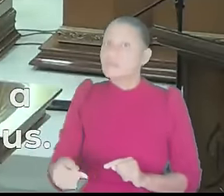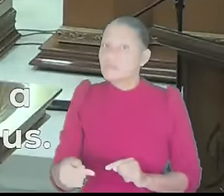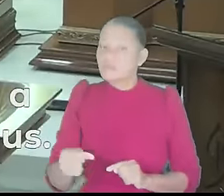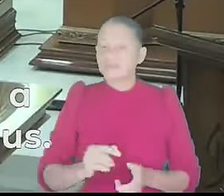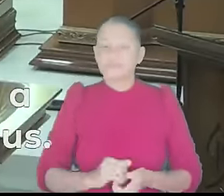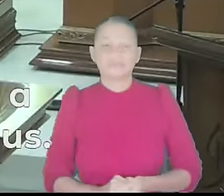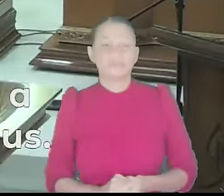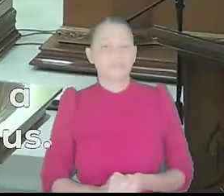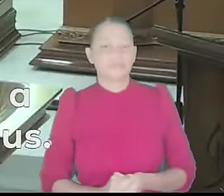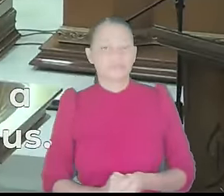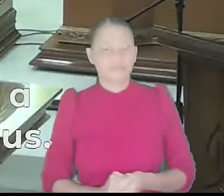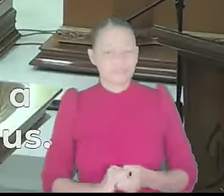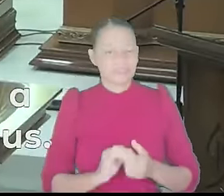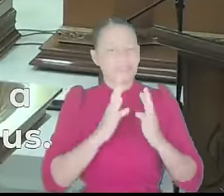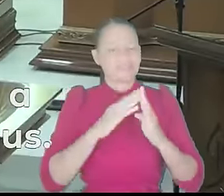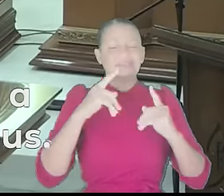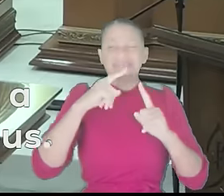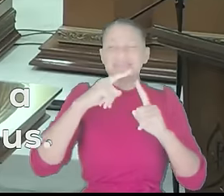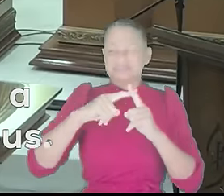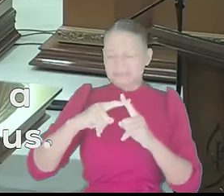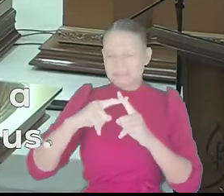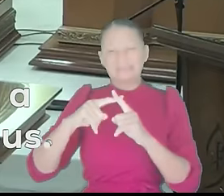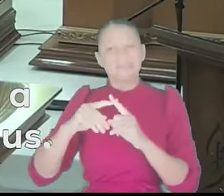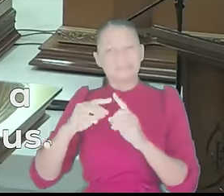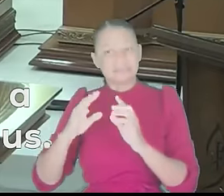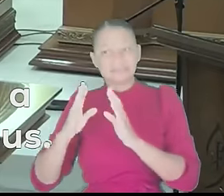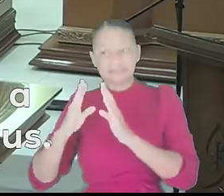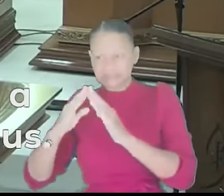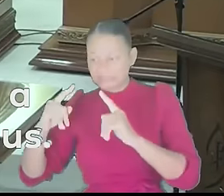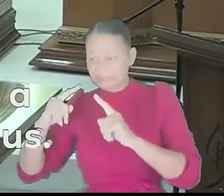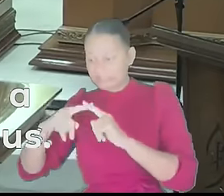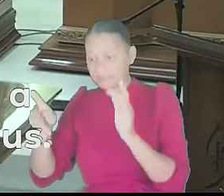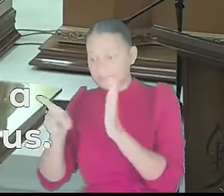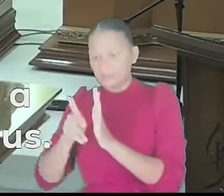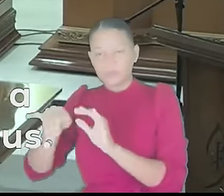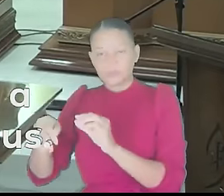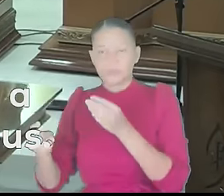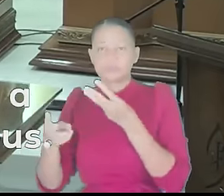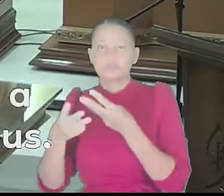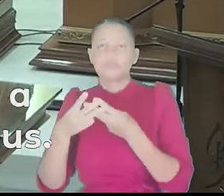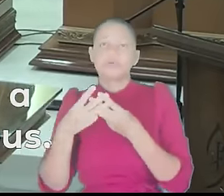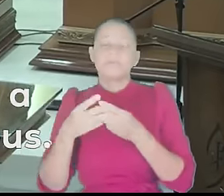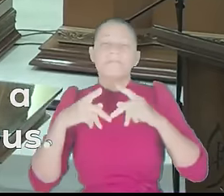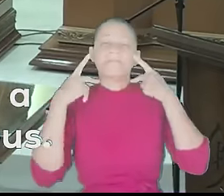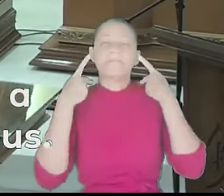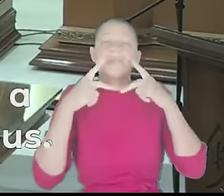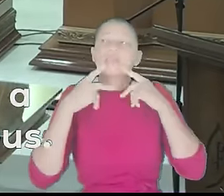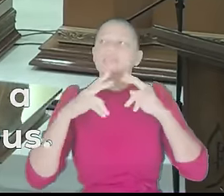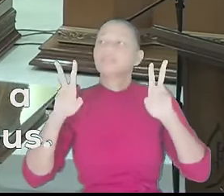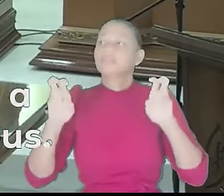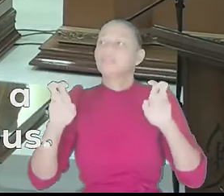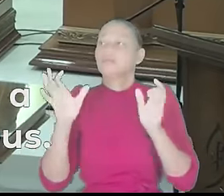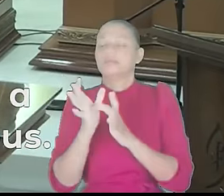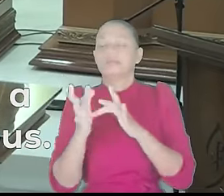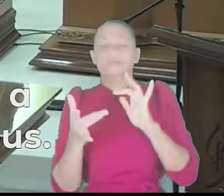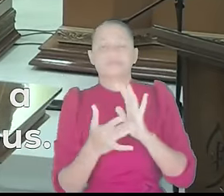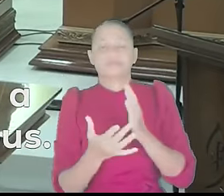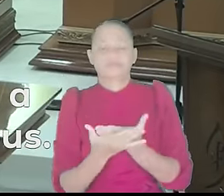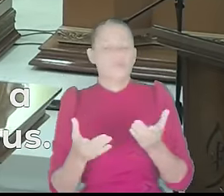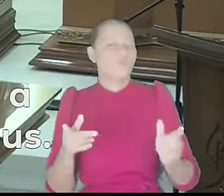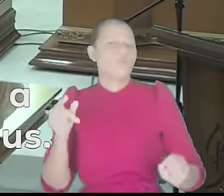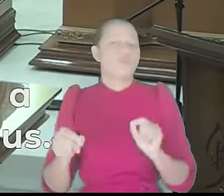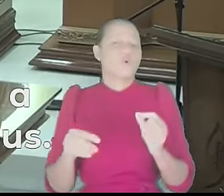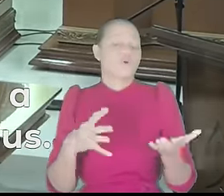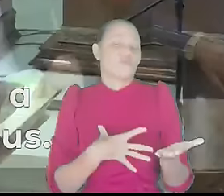nas sinagogas, pregava a Jesus, que este era o Filho de Deus. Isso aí